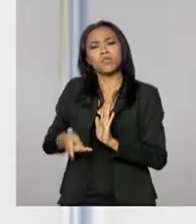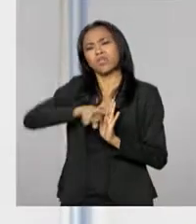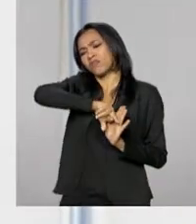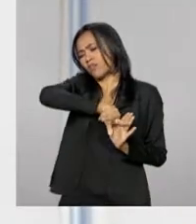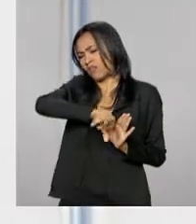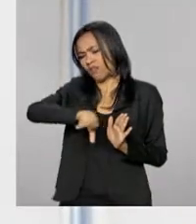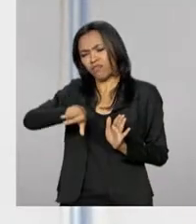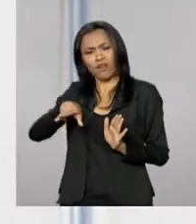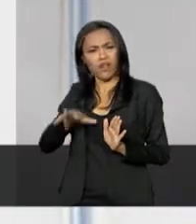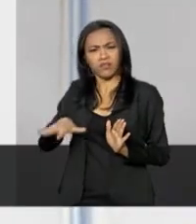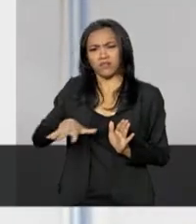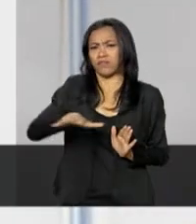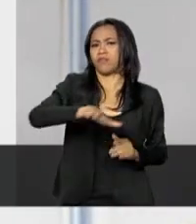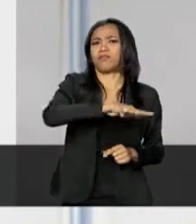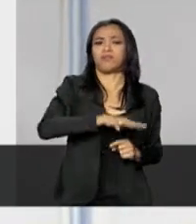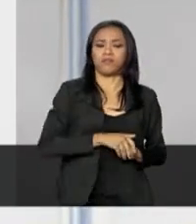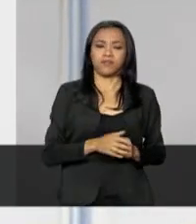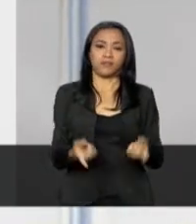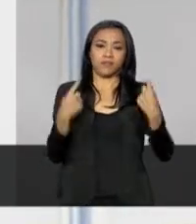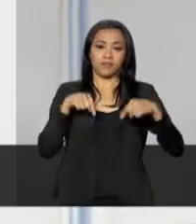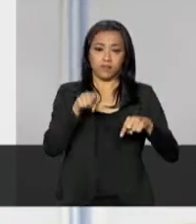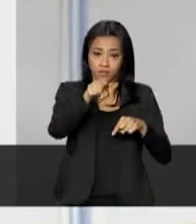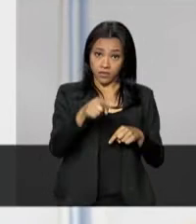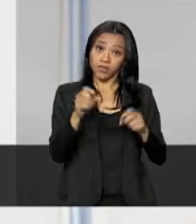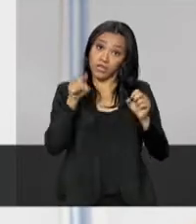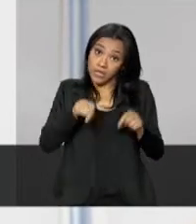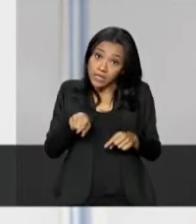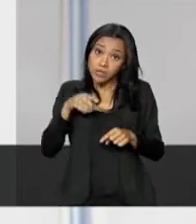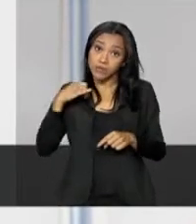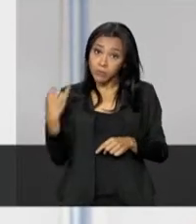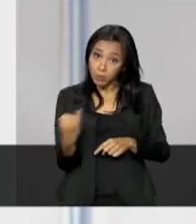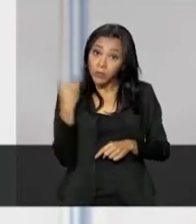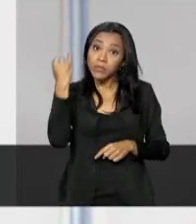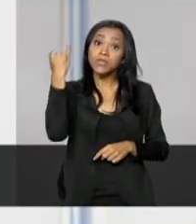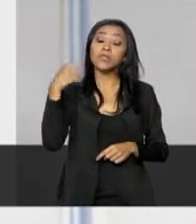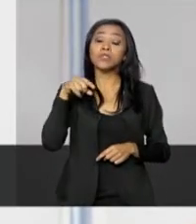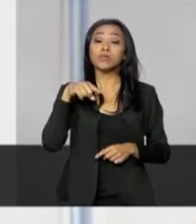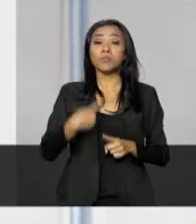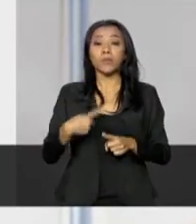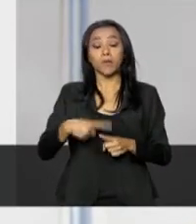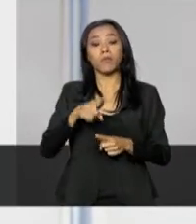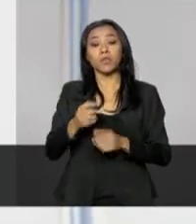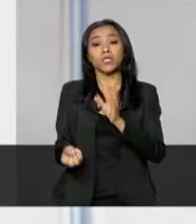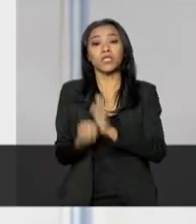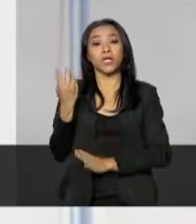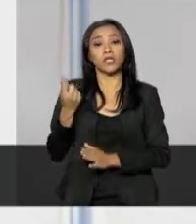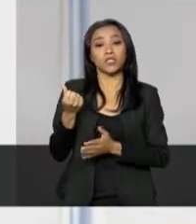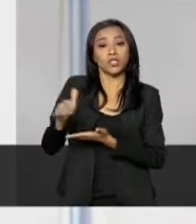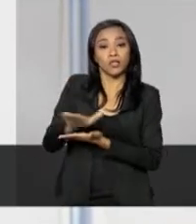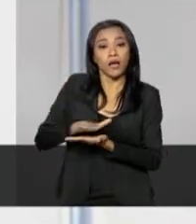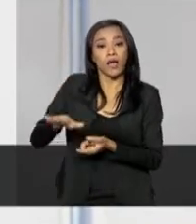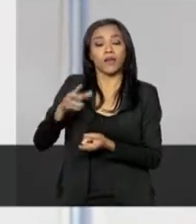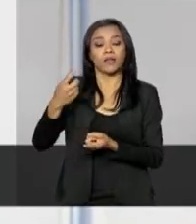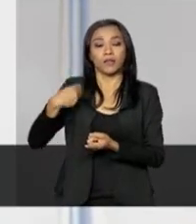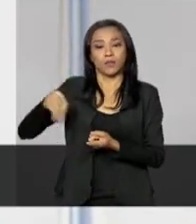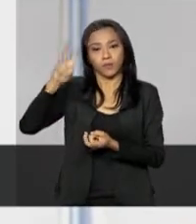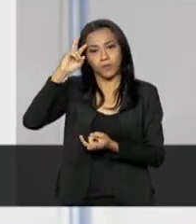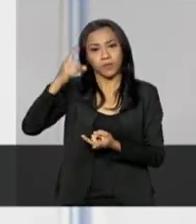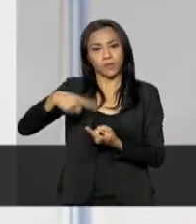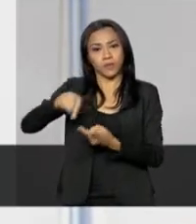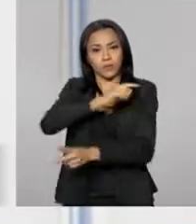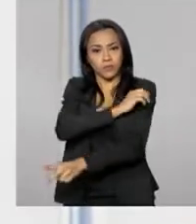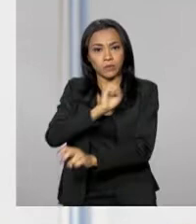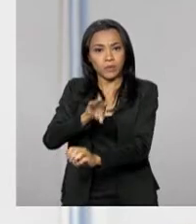medidas importantes que pode gerar receita não só para o setor da cultura agora o setor de educação da saúde dos